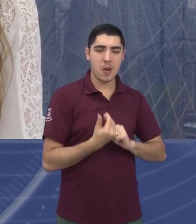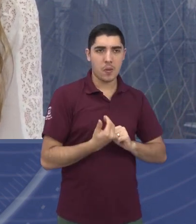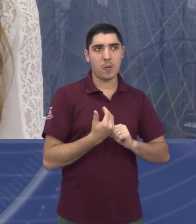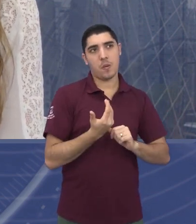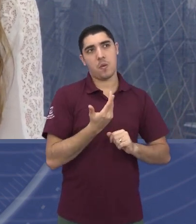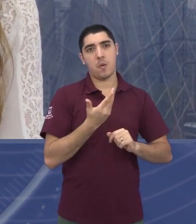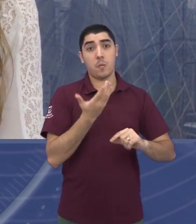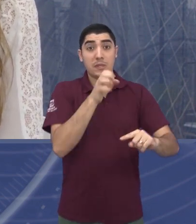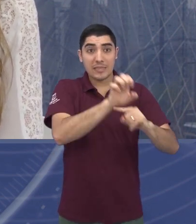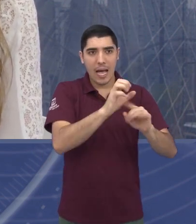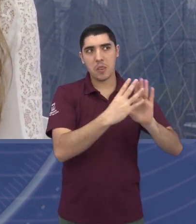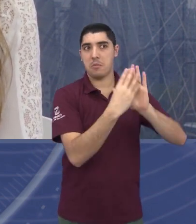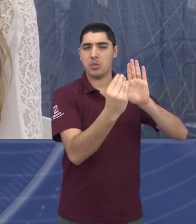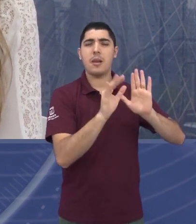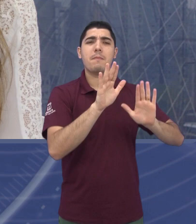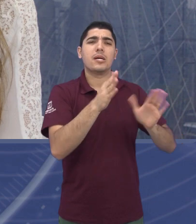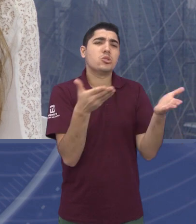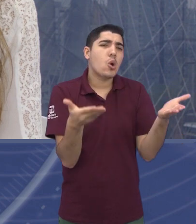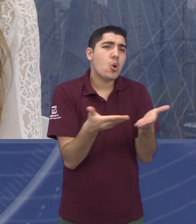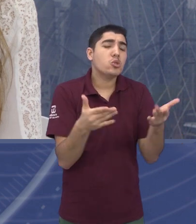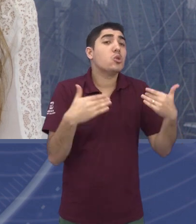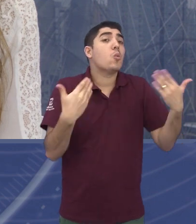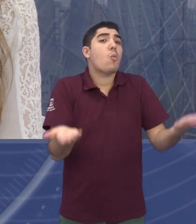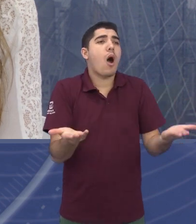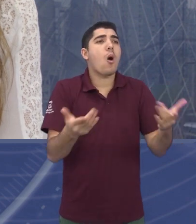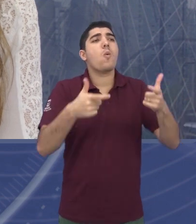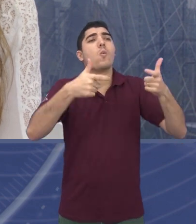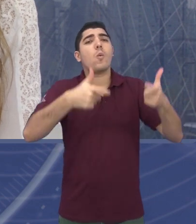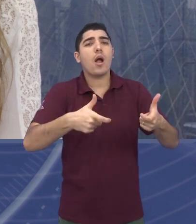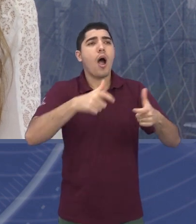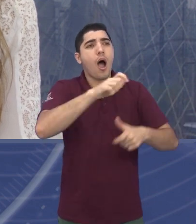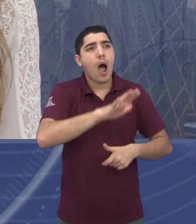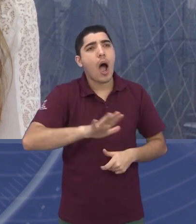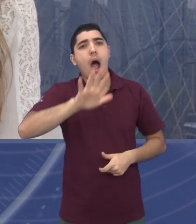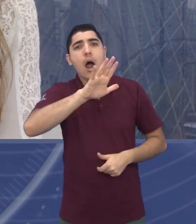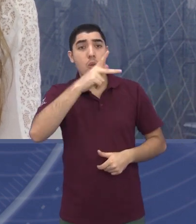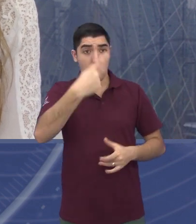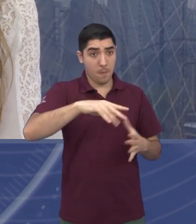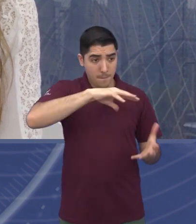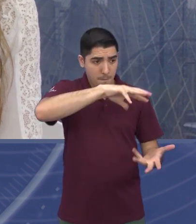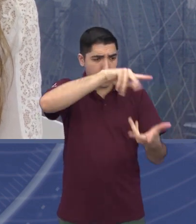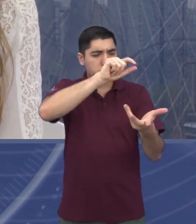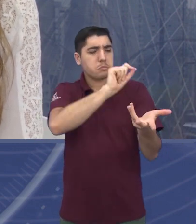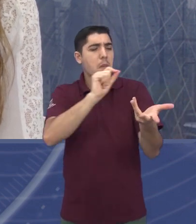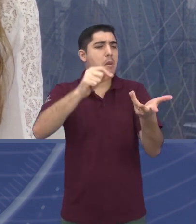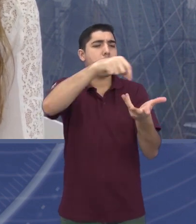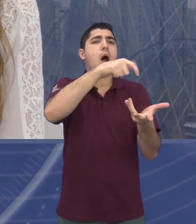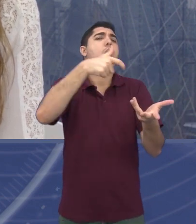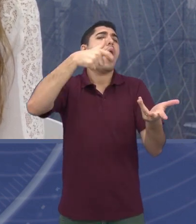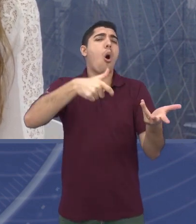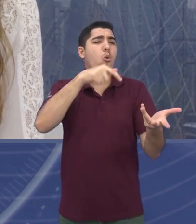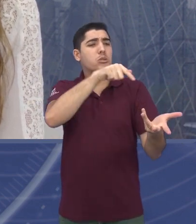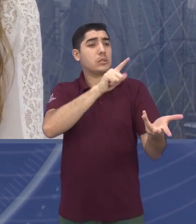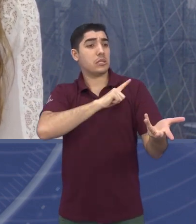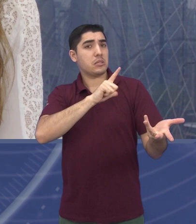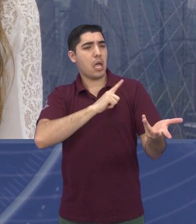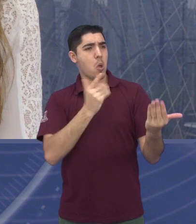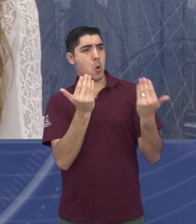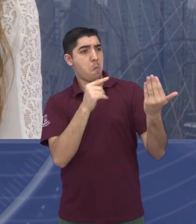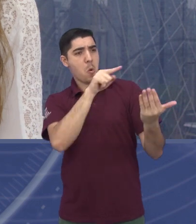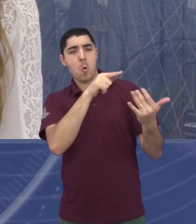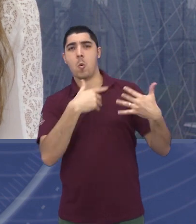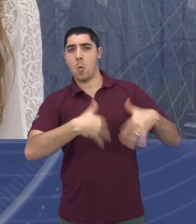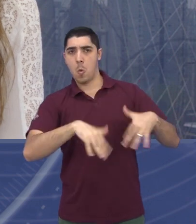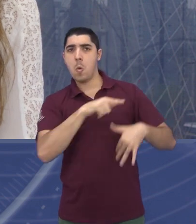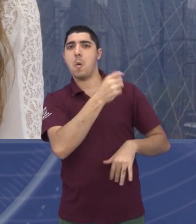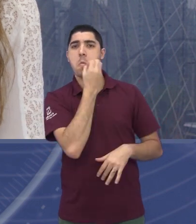mas qual seria hoje, seria a Europa que seria a grande referência, o grande modelo de se pensar a longo prazo, na